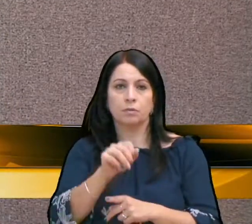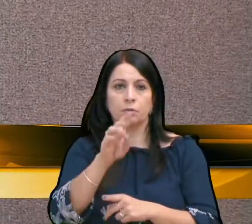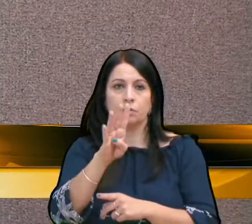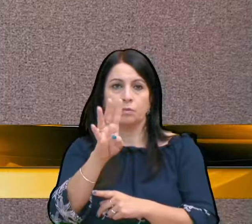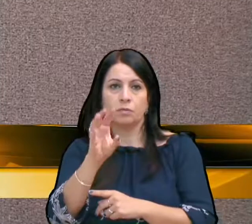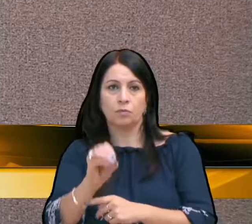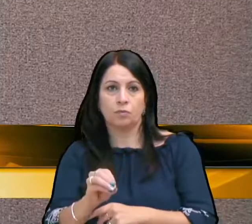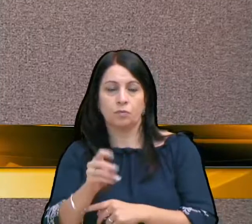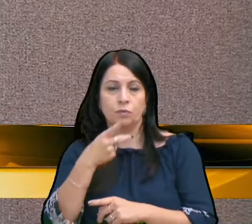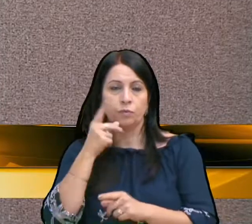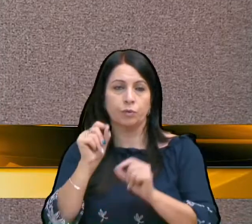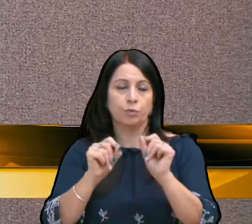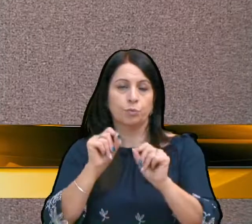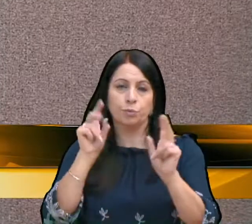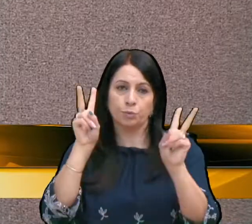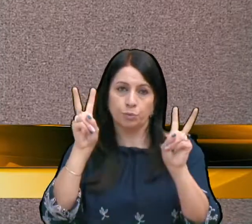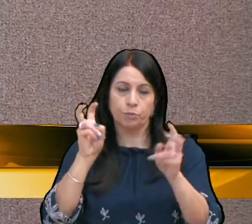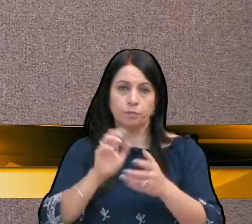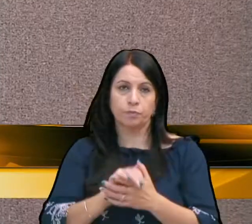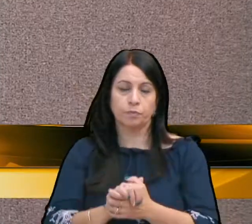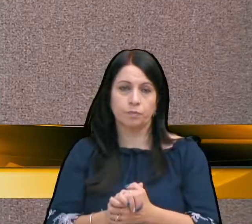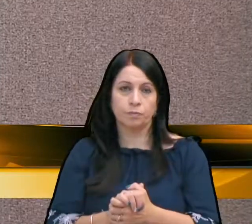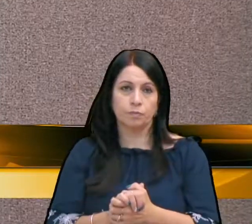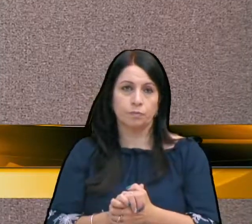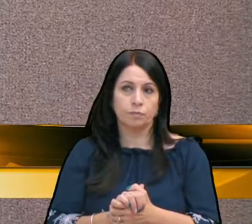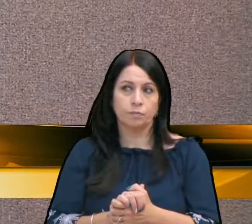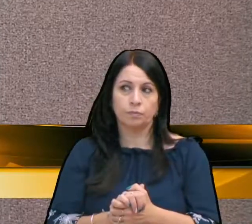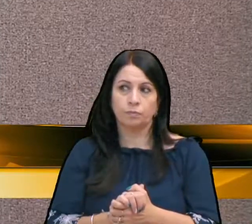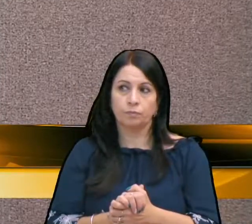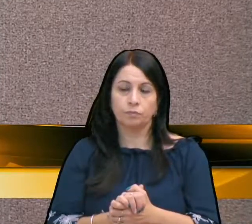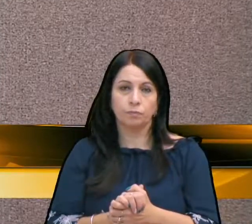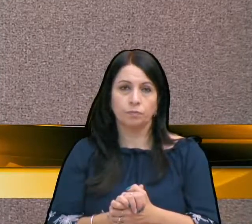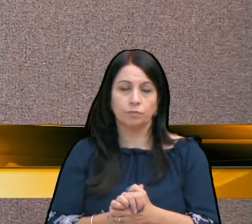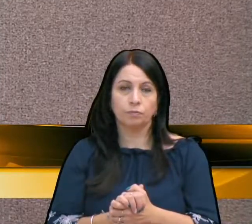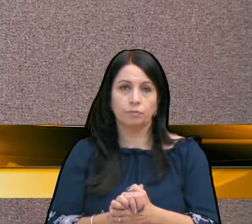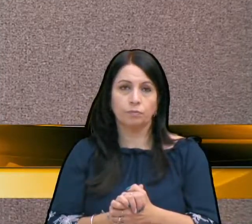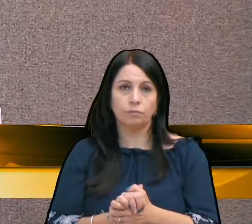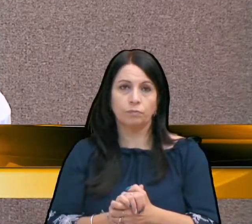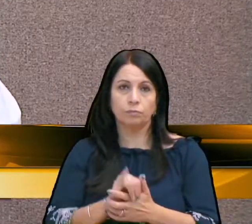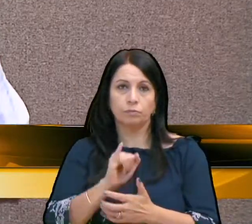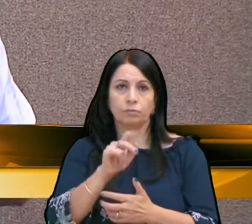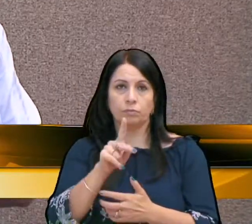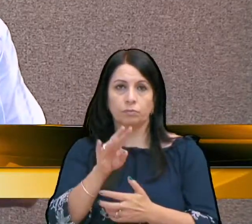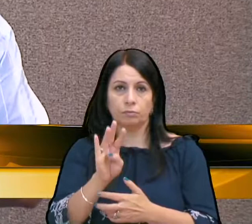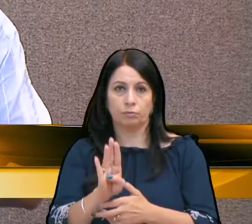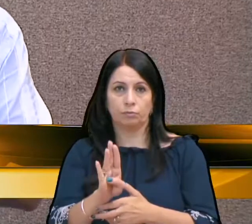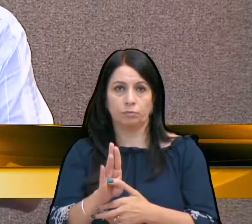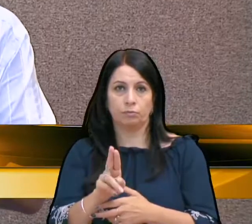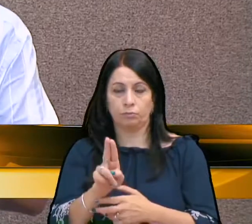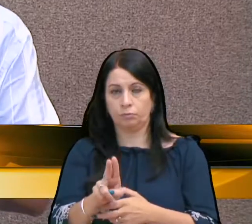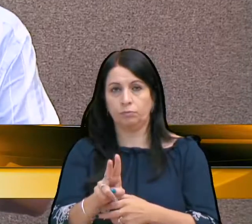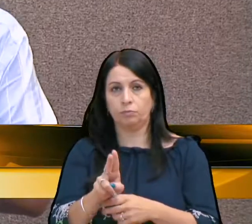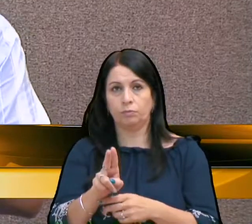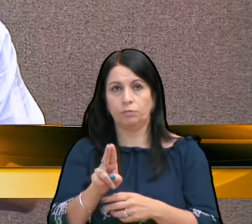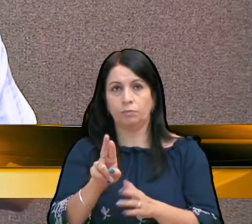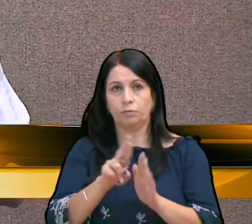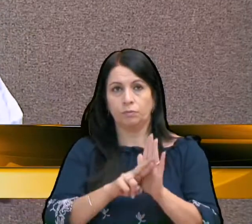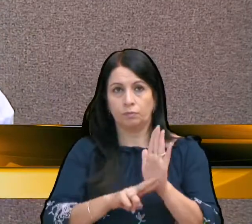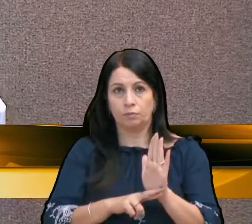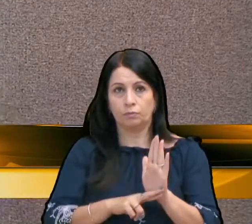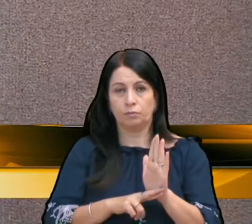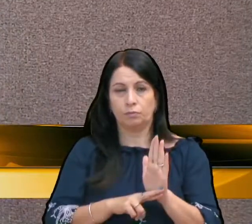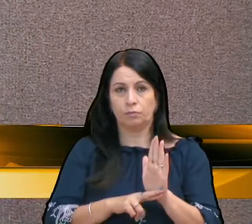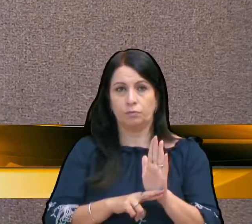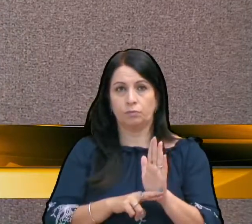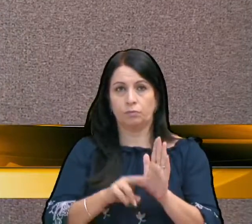nós tratamos do assunto da referente ao IPTU, regularização de imóveis e condomínios fechados, que